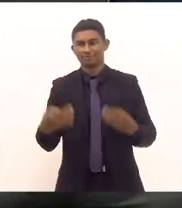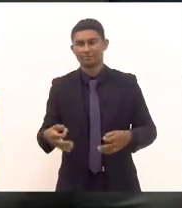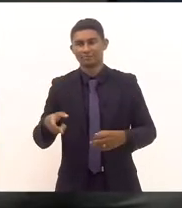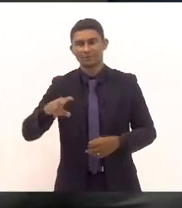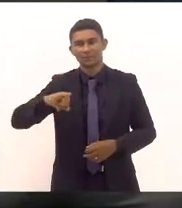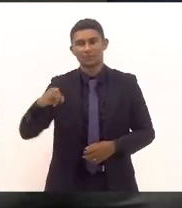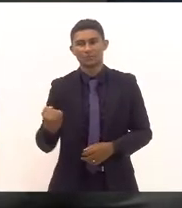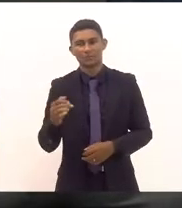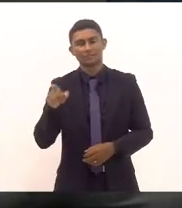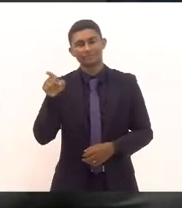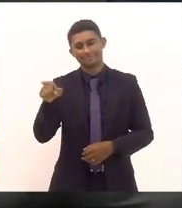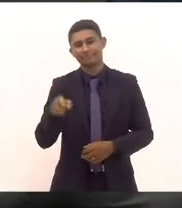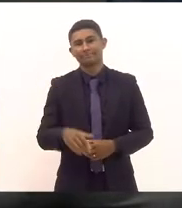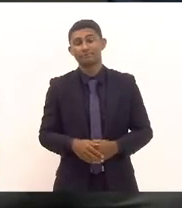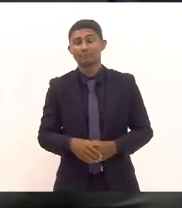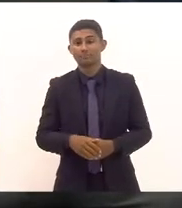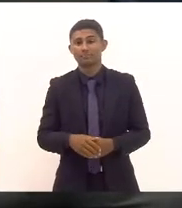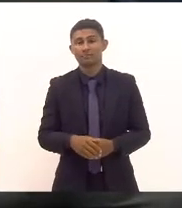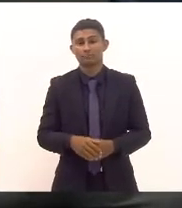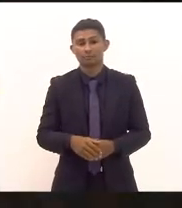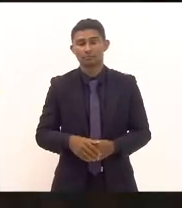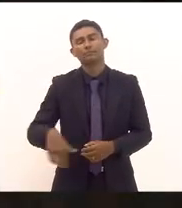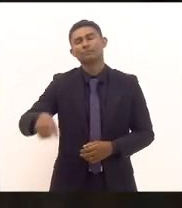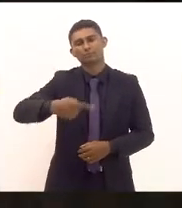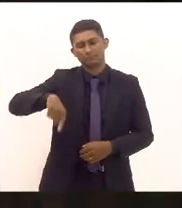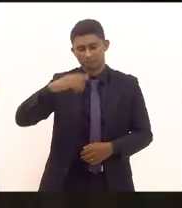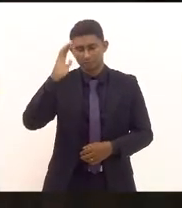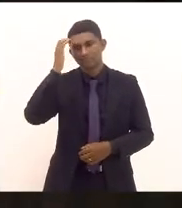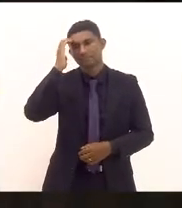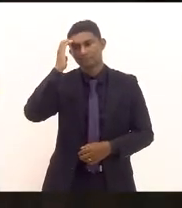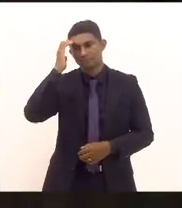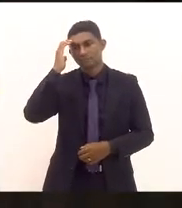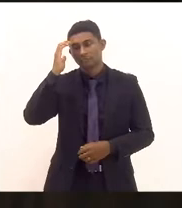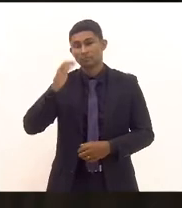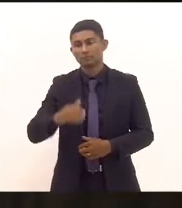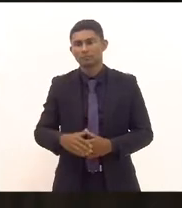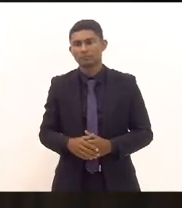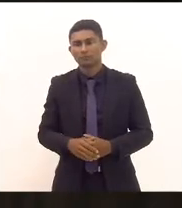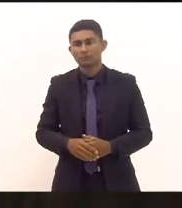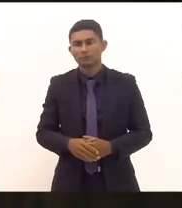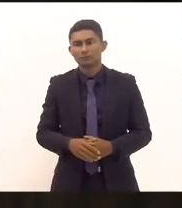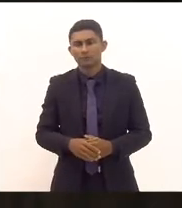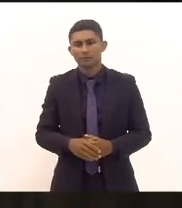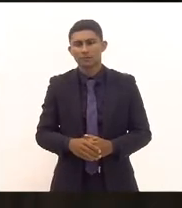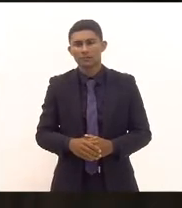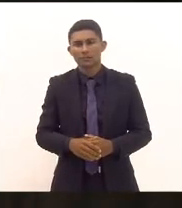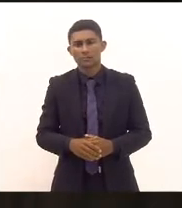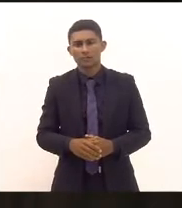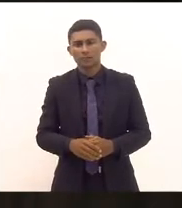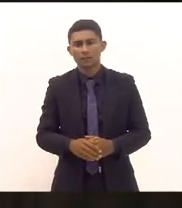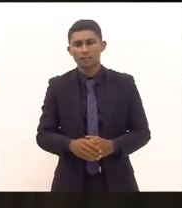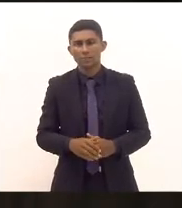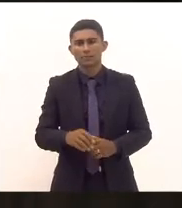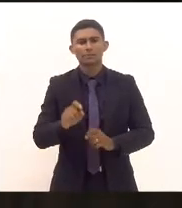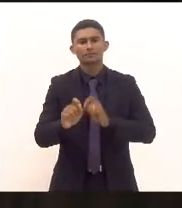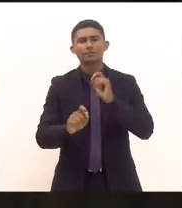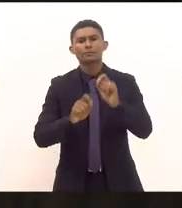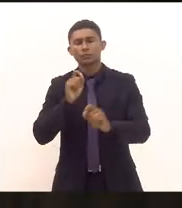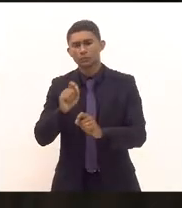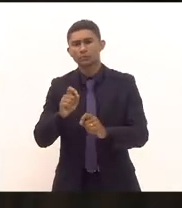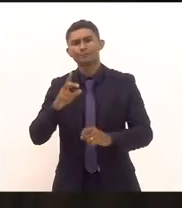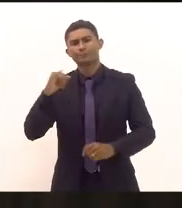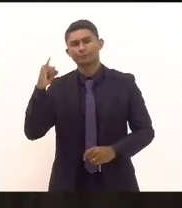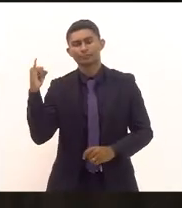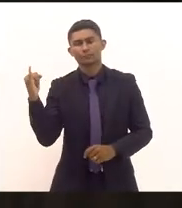ia perder essa oportunidade mas a gente entende também que esses caminhos de reconhecer tão de maneira tão